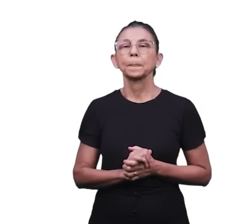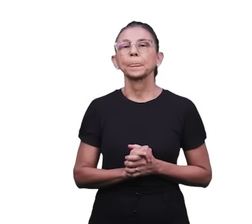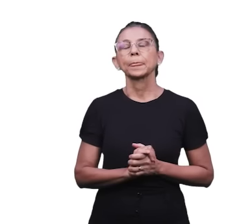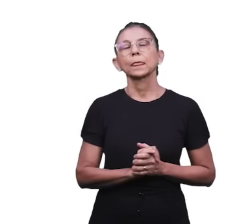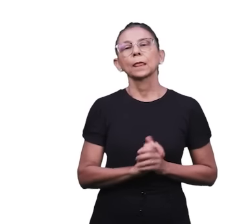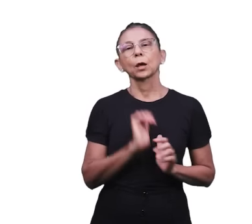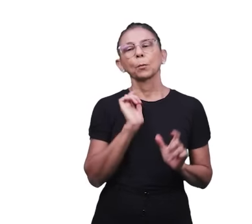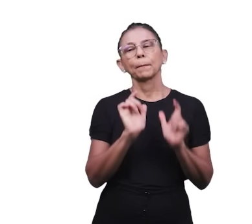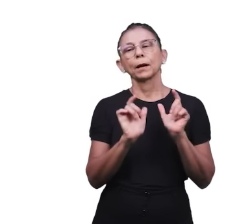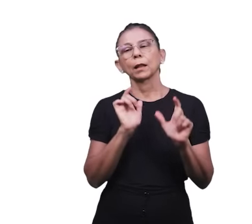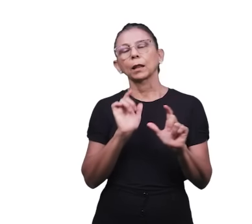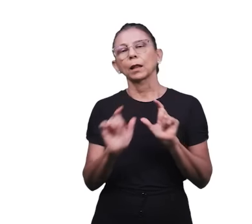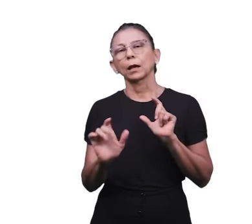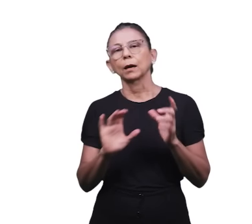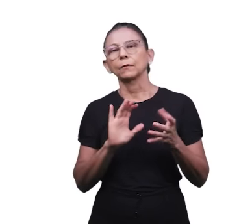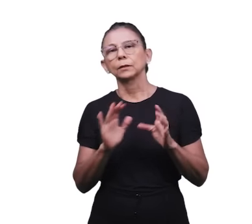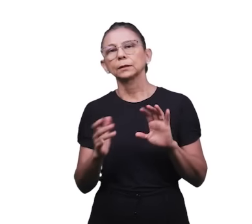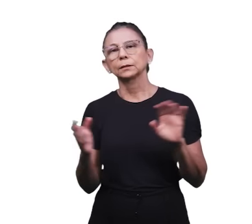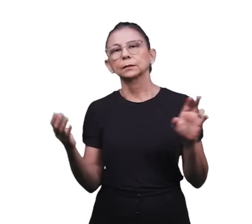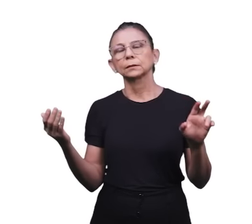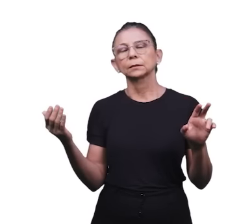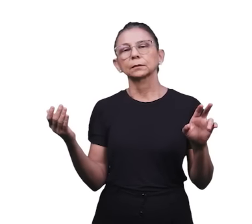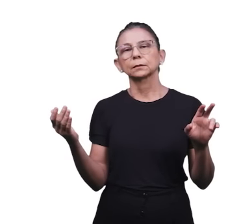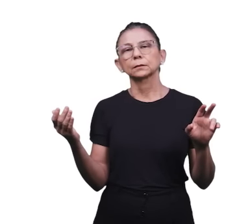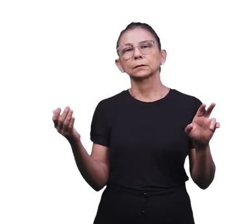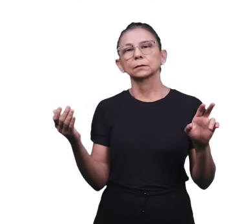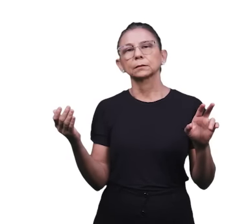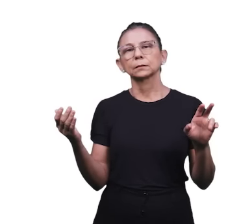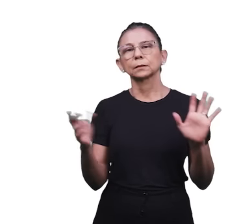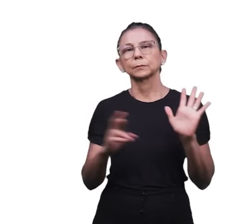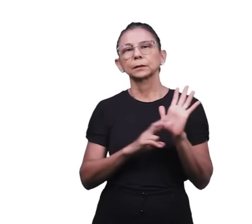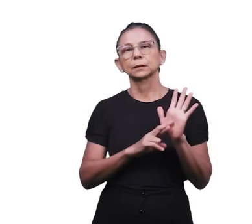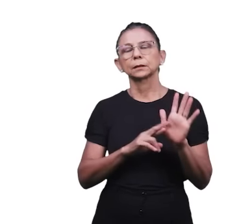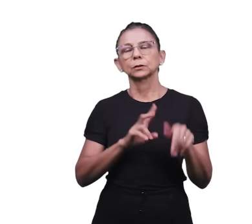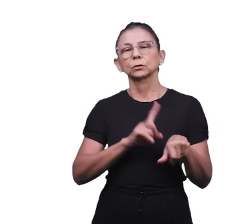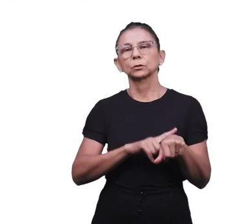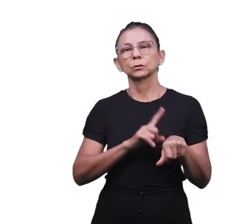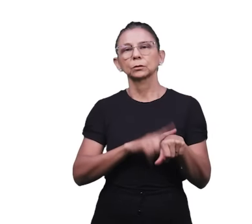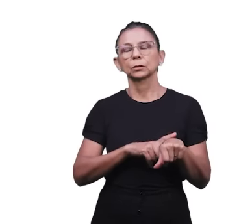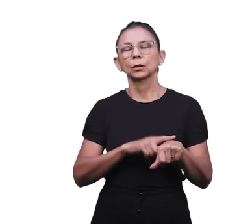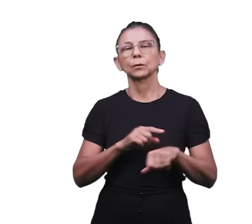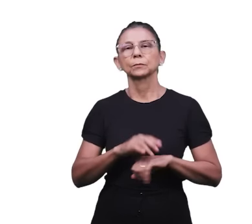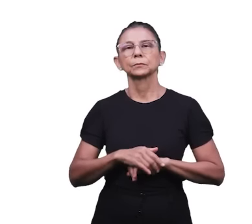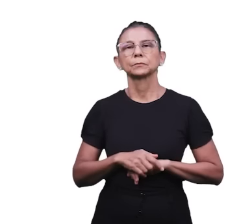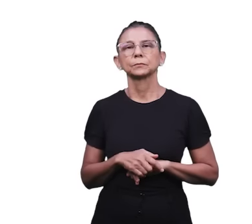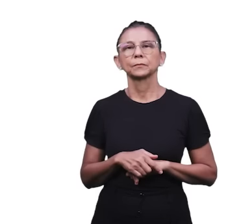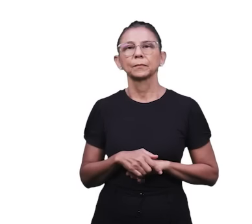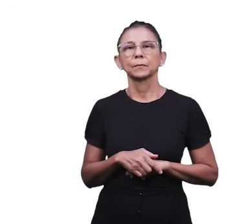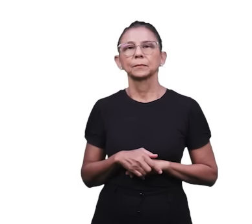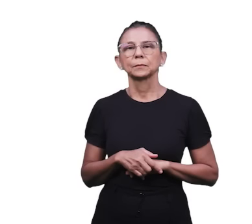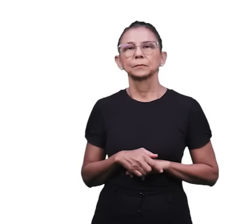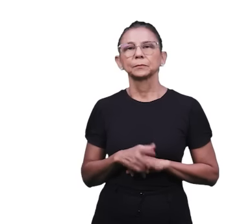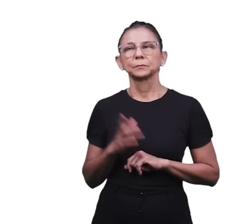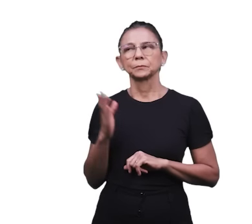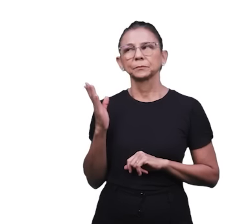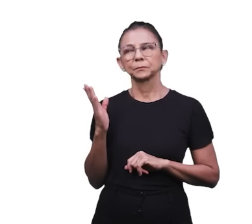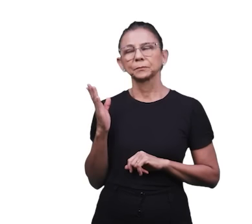feijar correspondente ao tempo se me passou